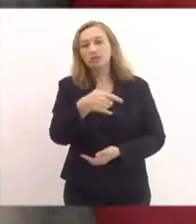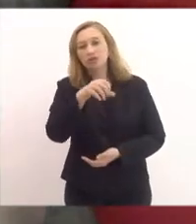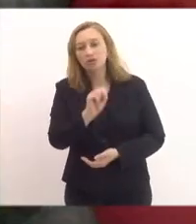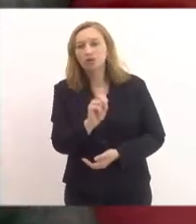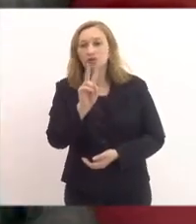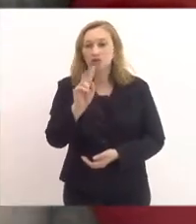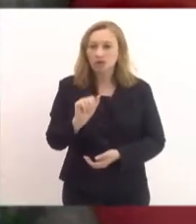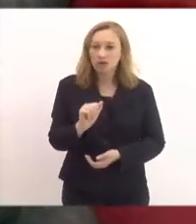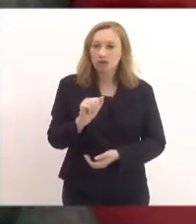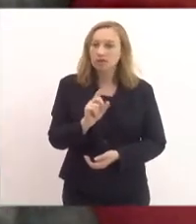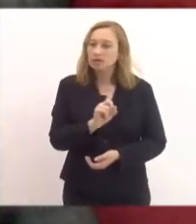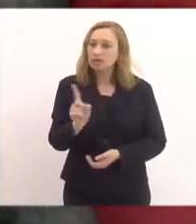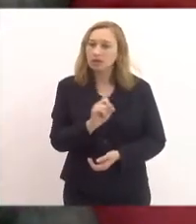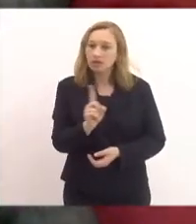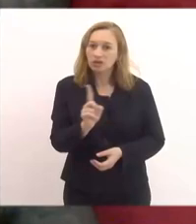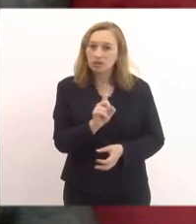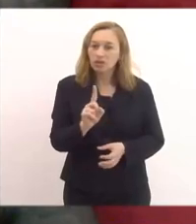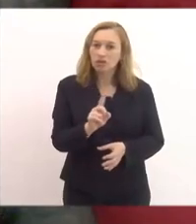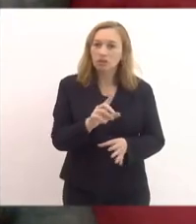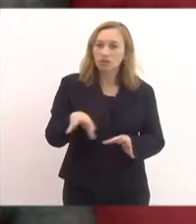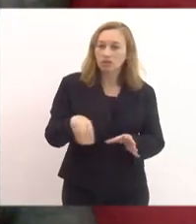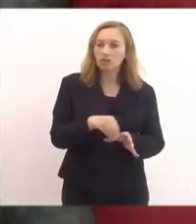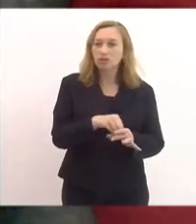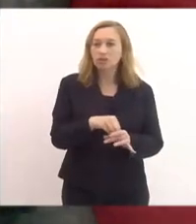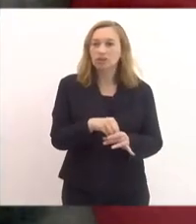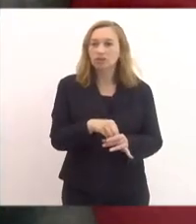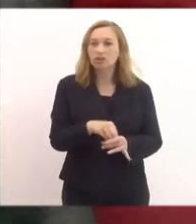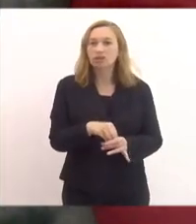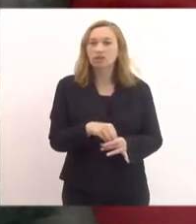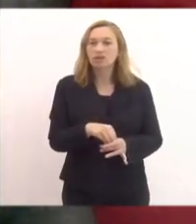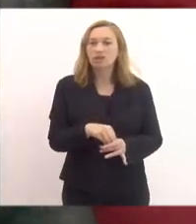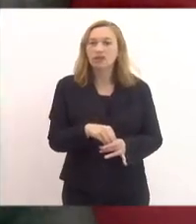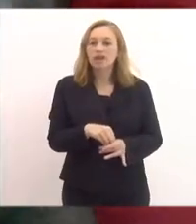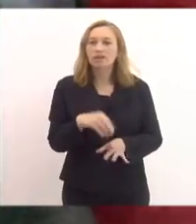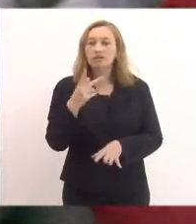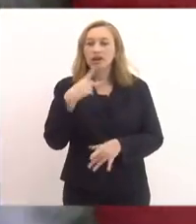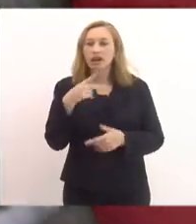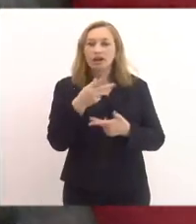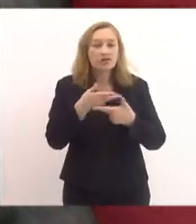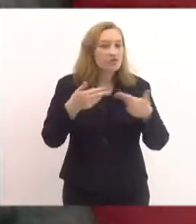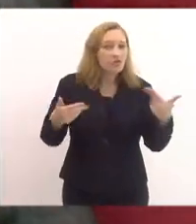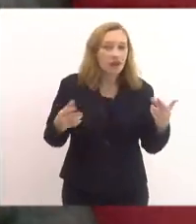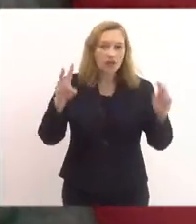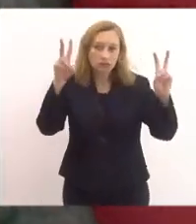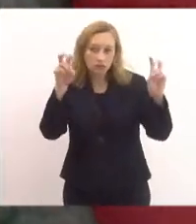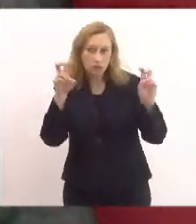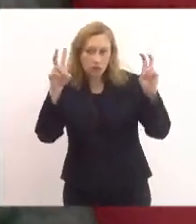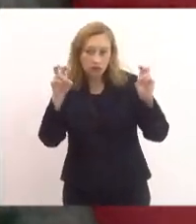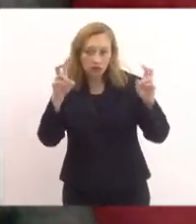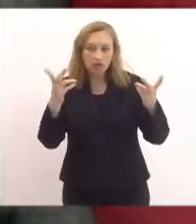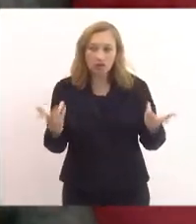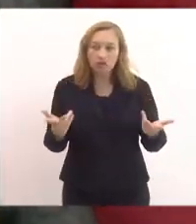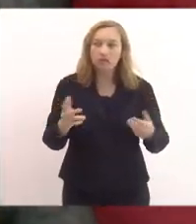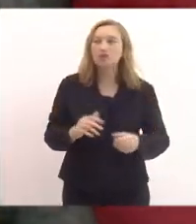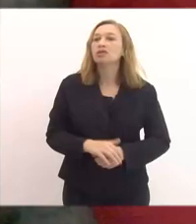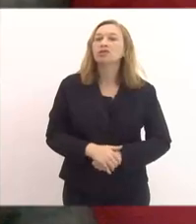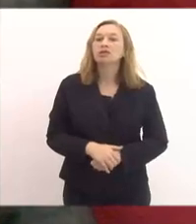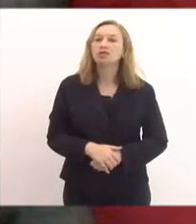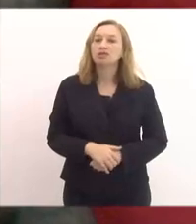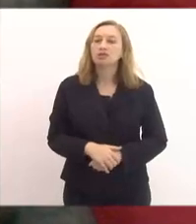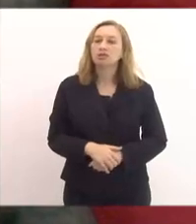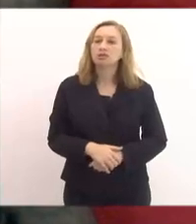não foram ainda preenchidas. Aí a gente vai falar em milhões de situações do regime de recuperação fiscal. Só que veja